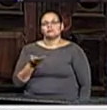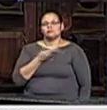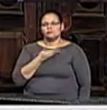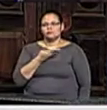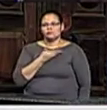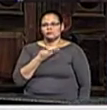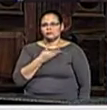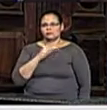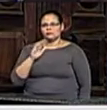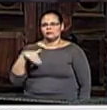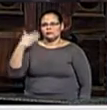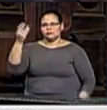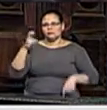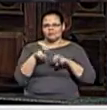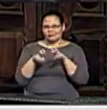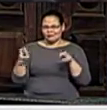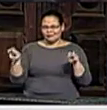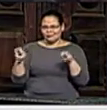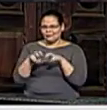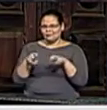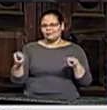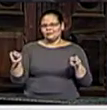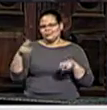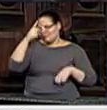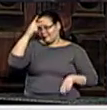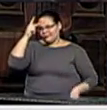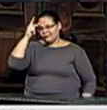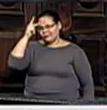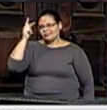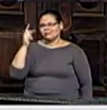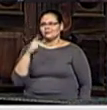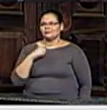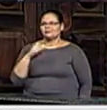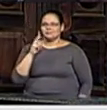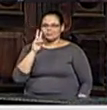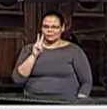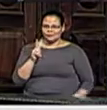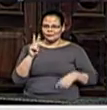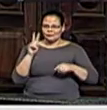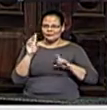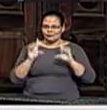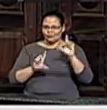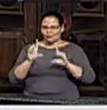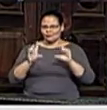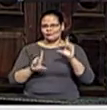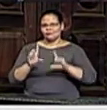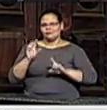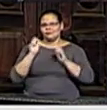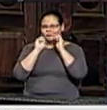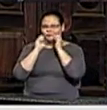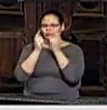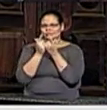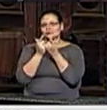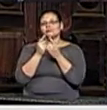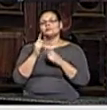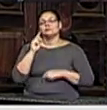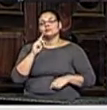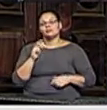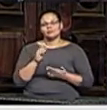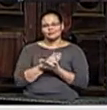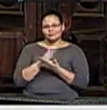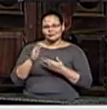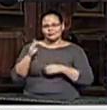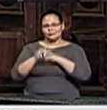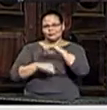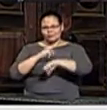que ocupam as dependências da galeria, aqueles que nos assistem pela TV Alege e aqueles que nos acompanham